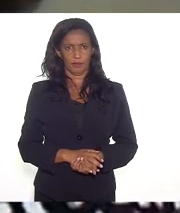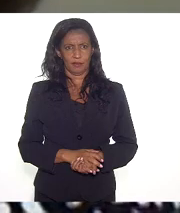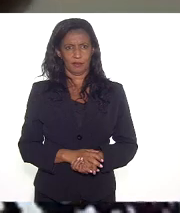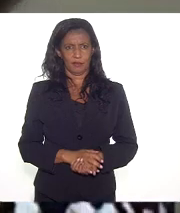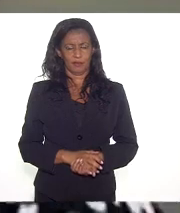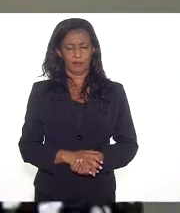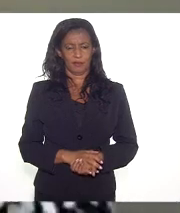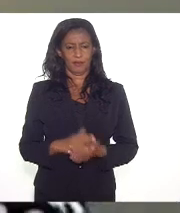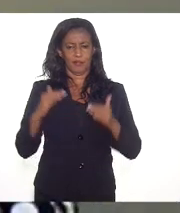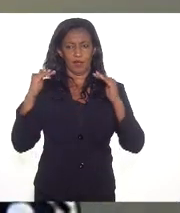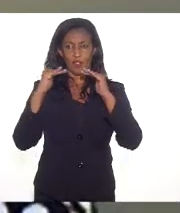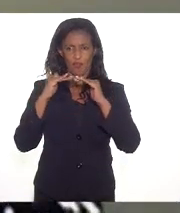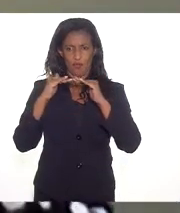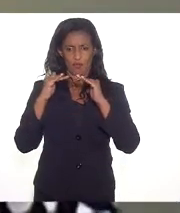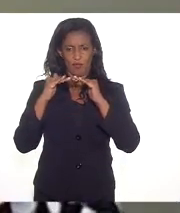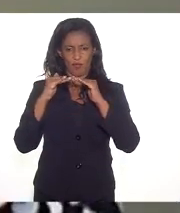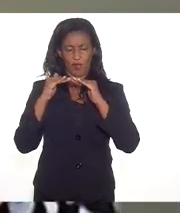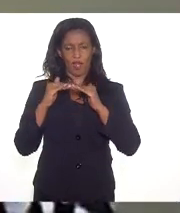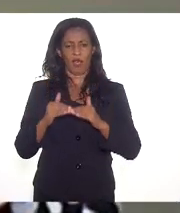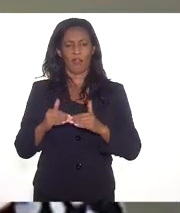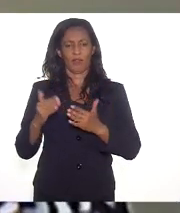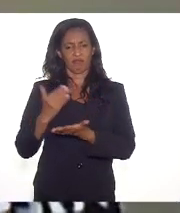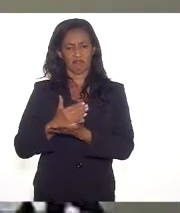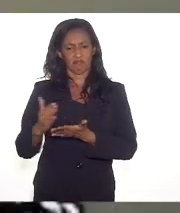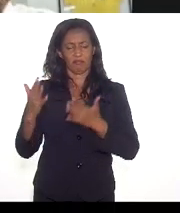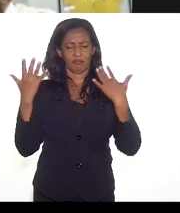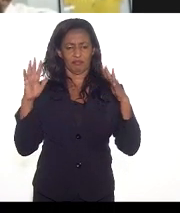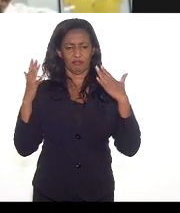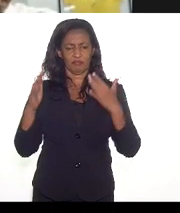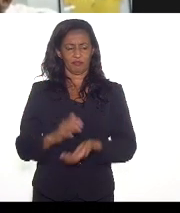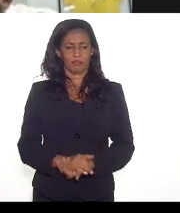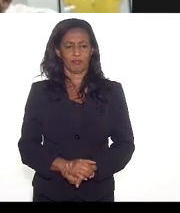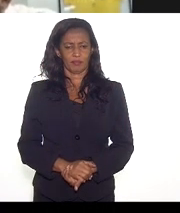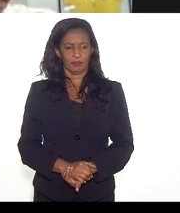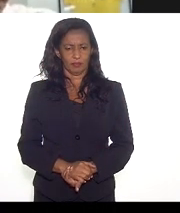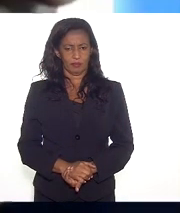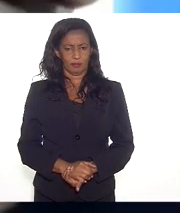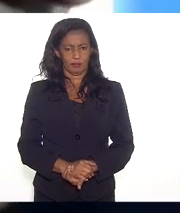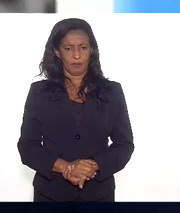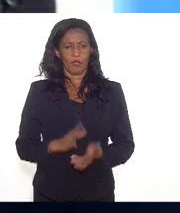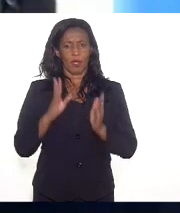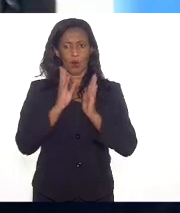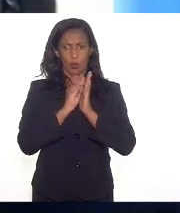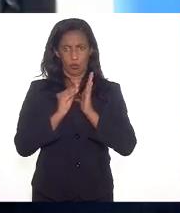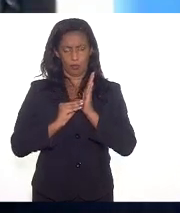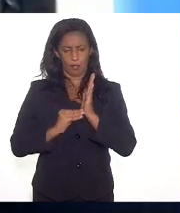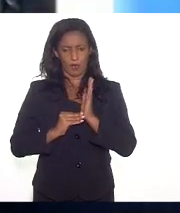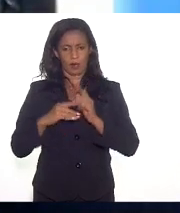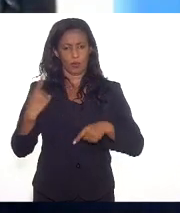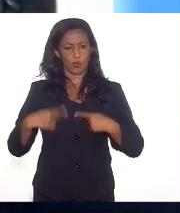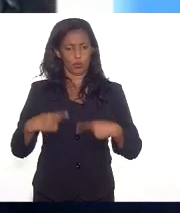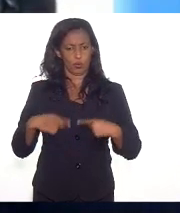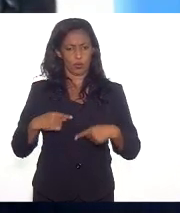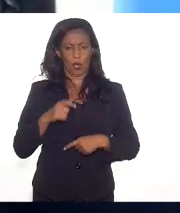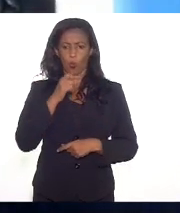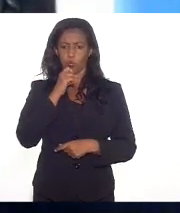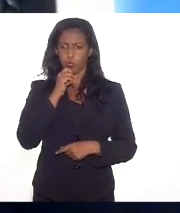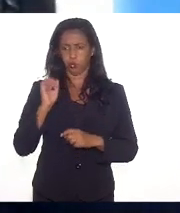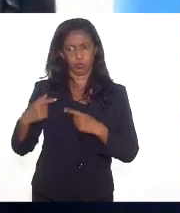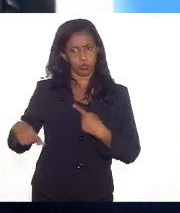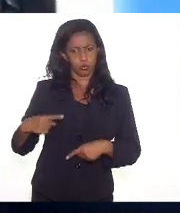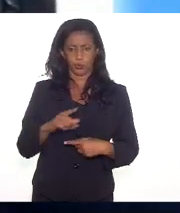presidente, parecer favorável, elogiando aí a iniciativa do autor. Com os pareceres emitidos, em discussão. Não havendo quem